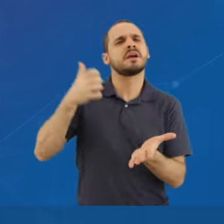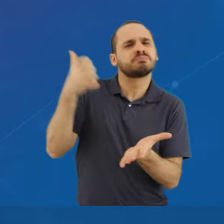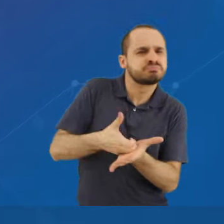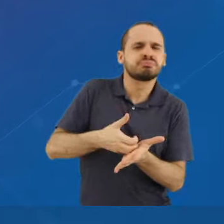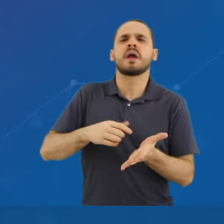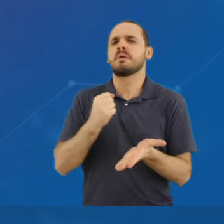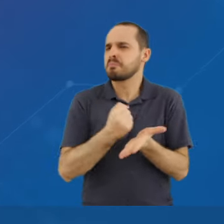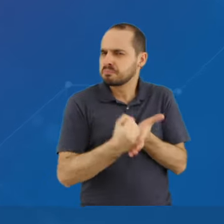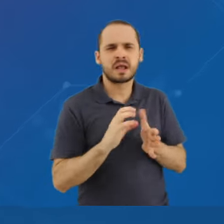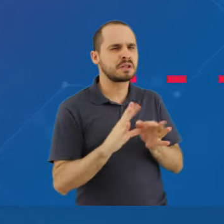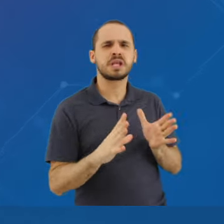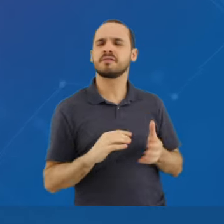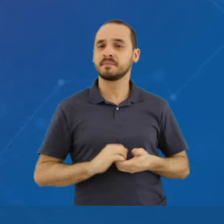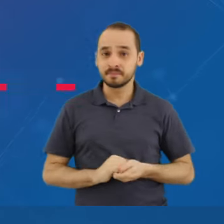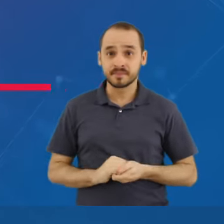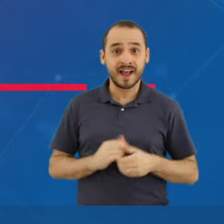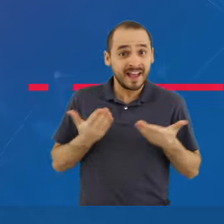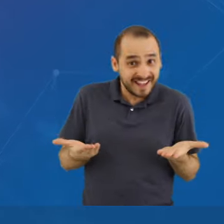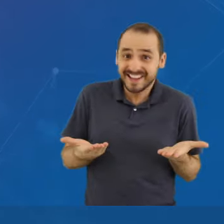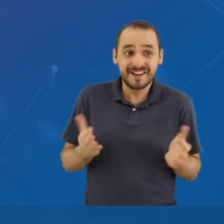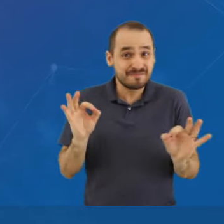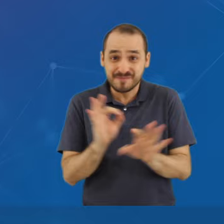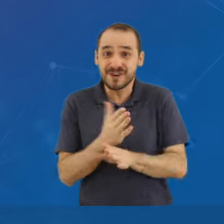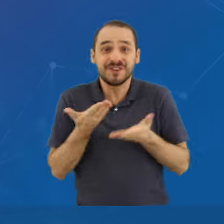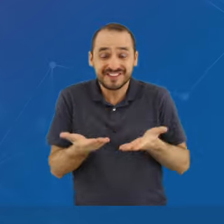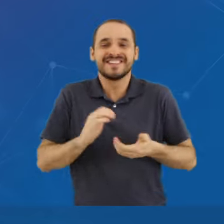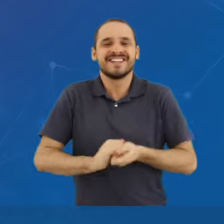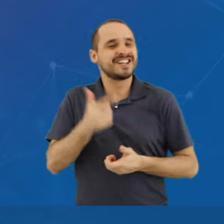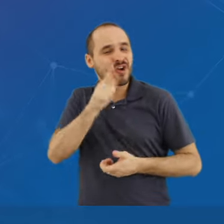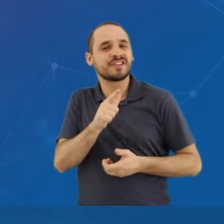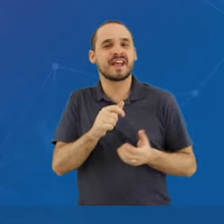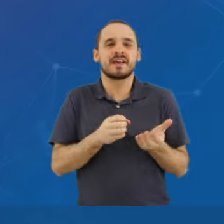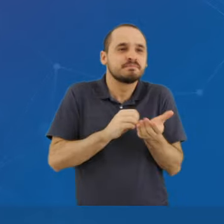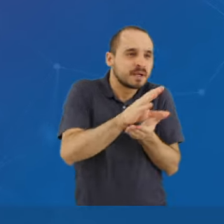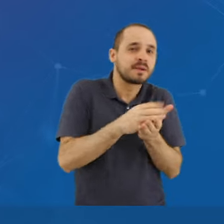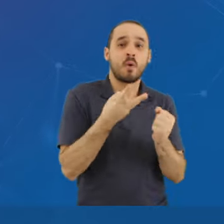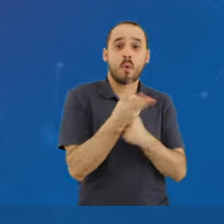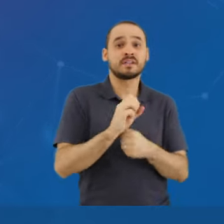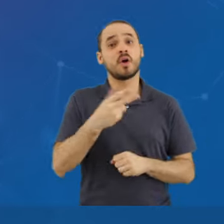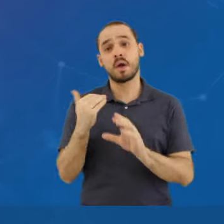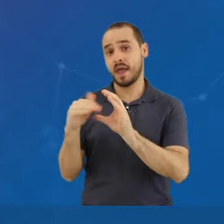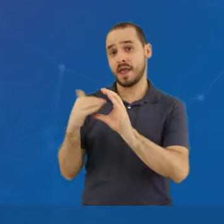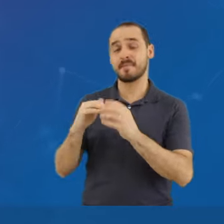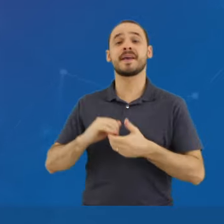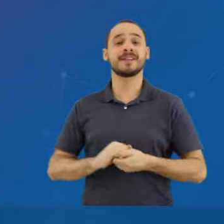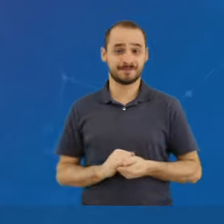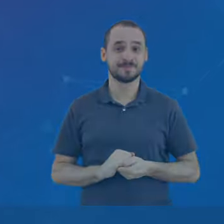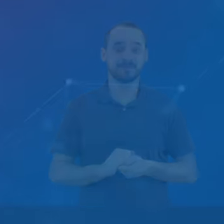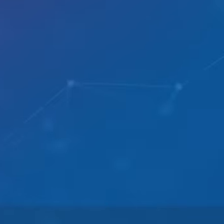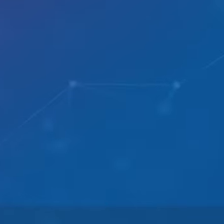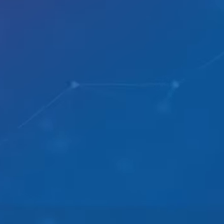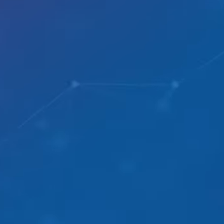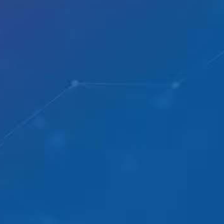negativação e protesto. Pronto! O boleto foi incluído e você pode compartilhar por WhatsApp ou e-mail.